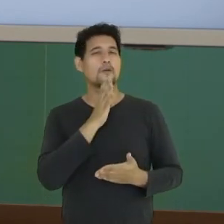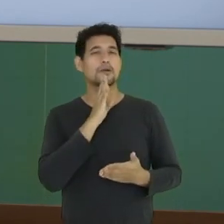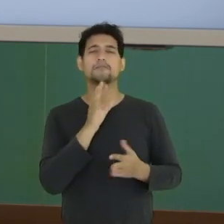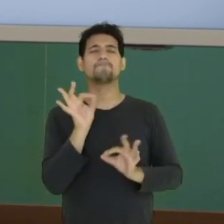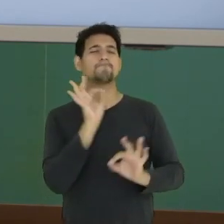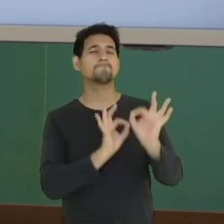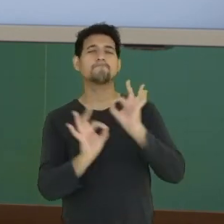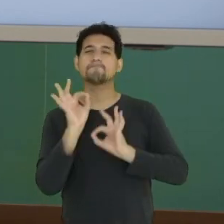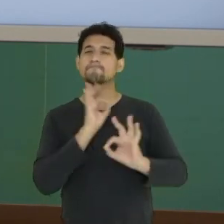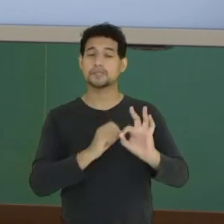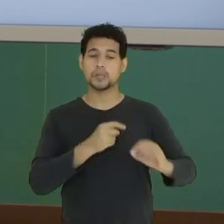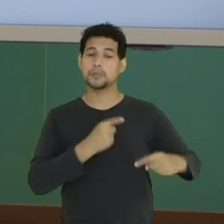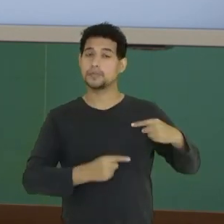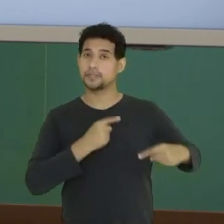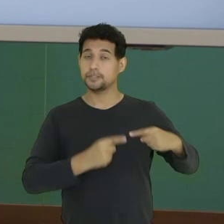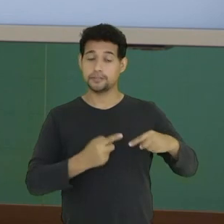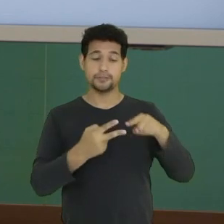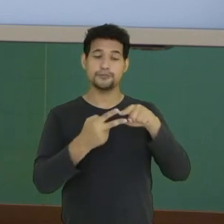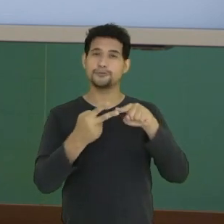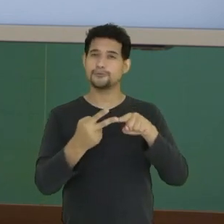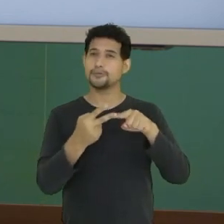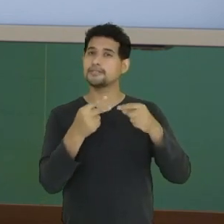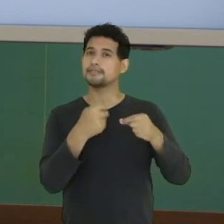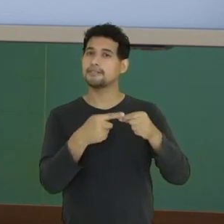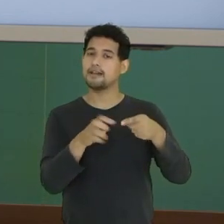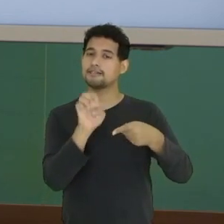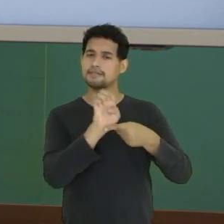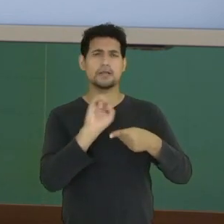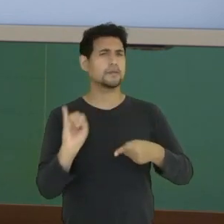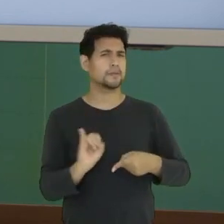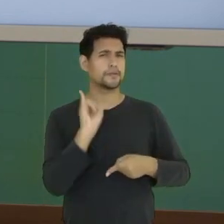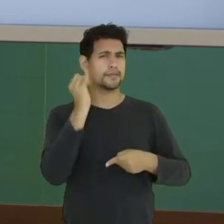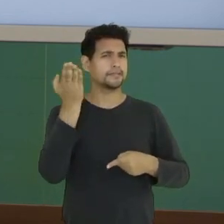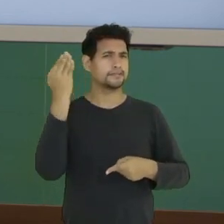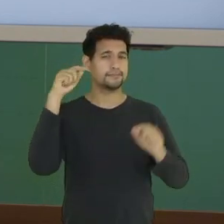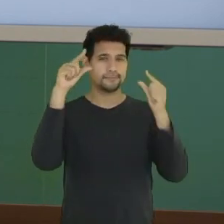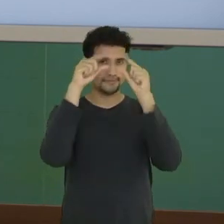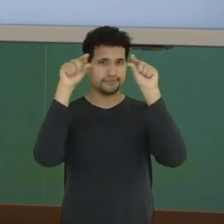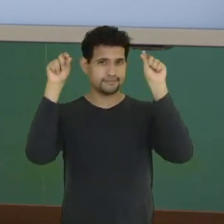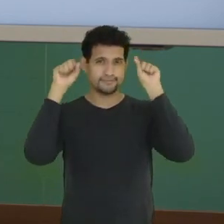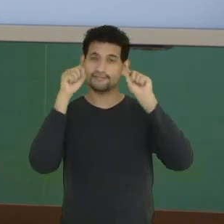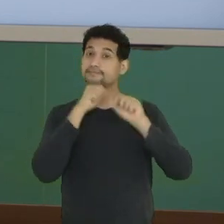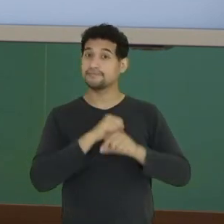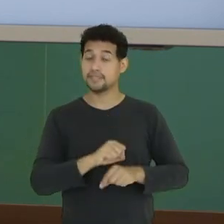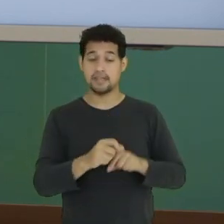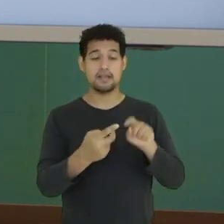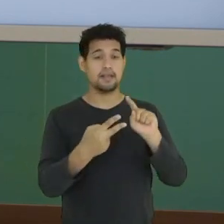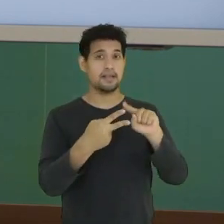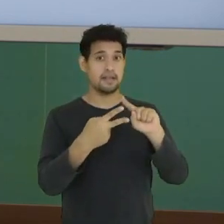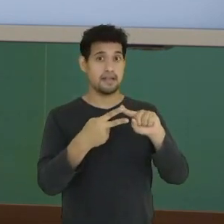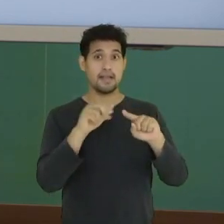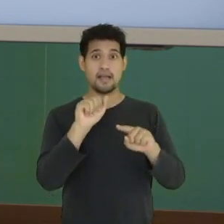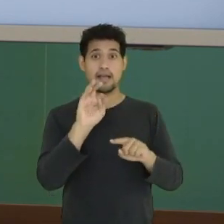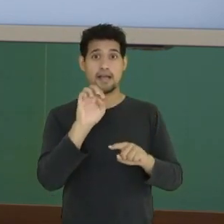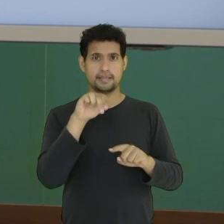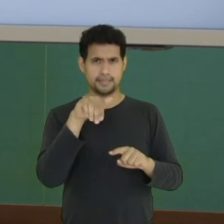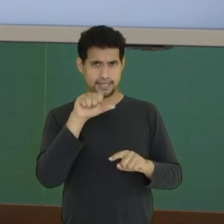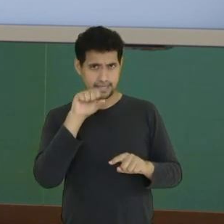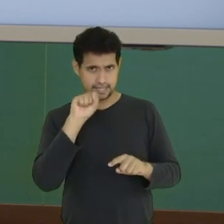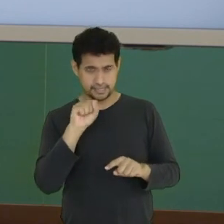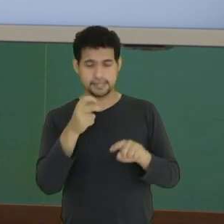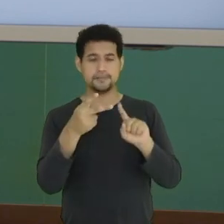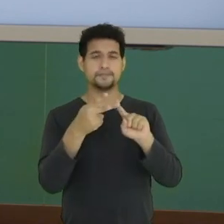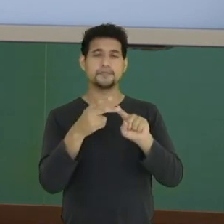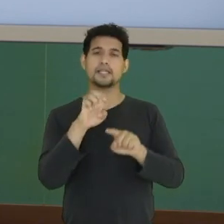organização política de 2 cidades-estado importantíssimas na Grécia Antiga, Atenas, a invenção da democracia ateniense,